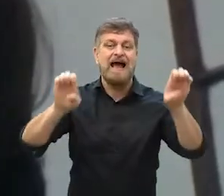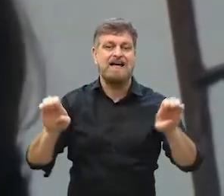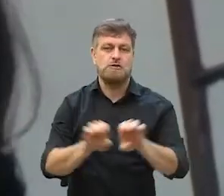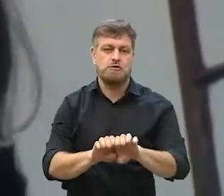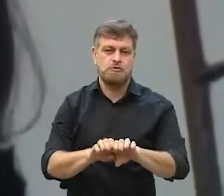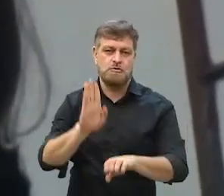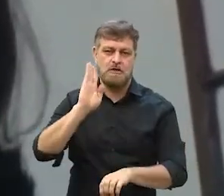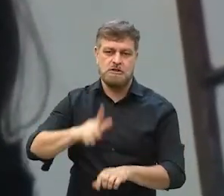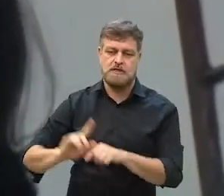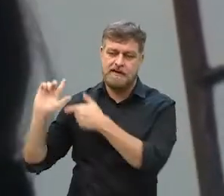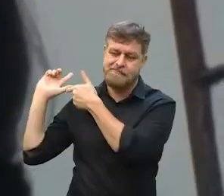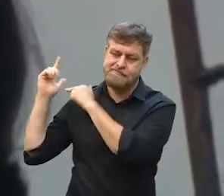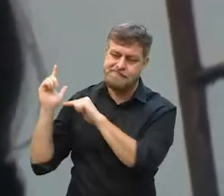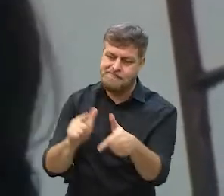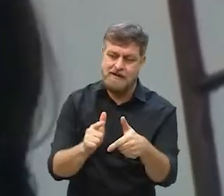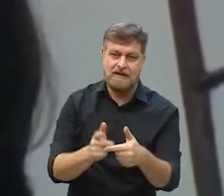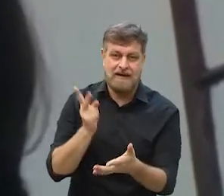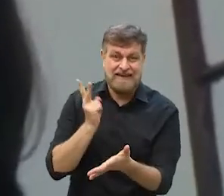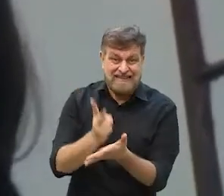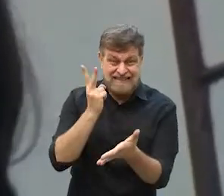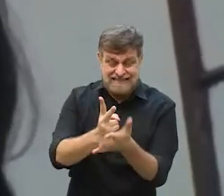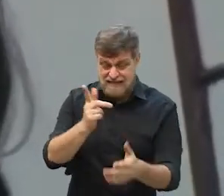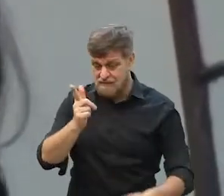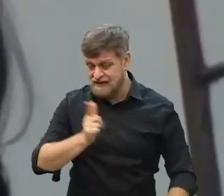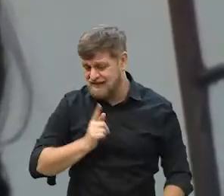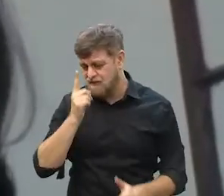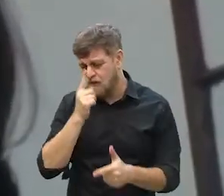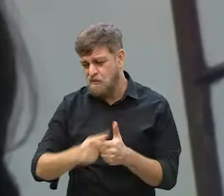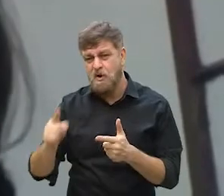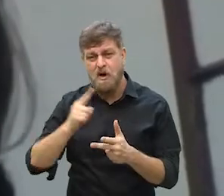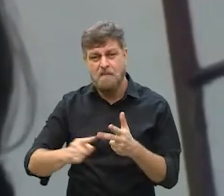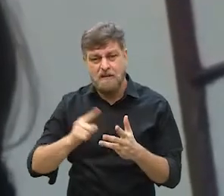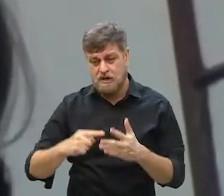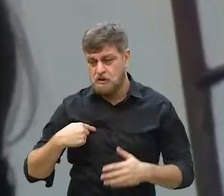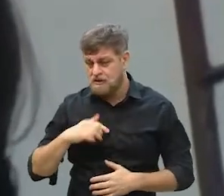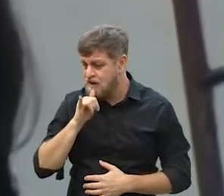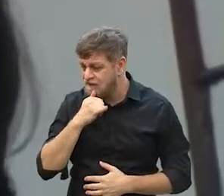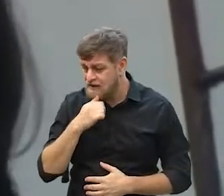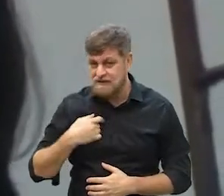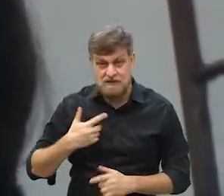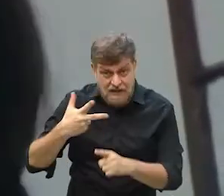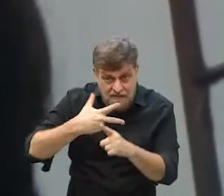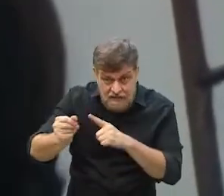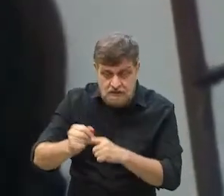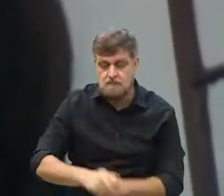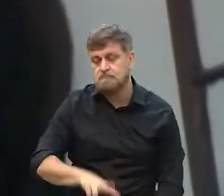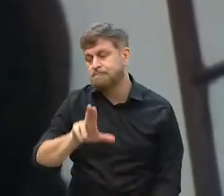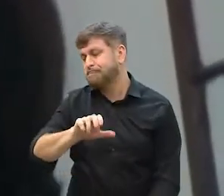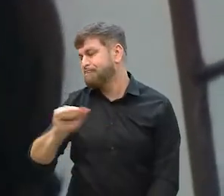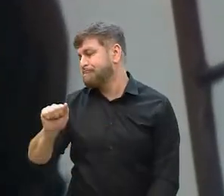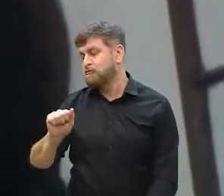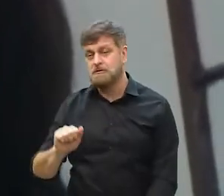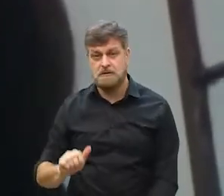De problemas sempre presentes no nosso território, que nós, infelizmente, nós nunca superamos.